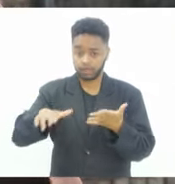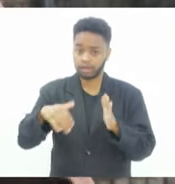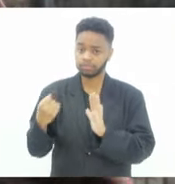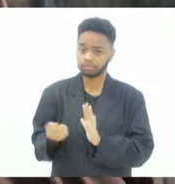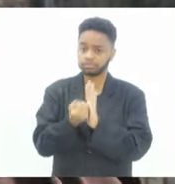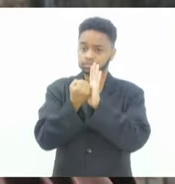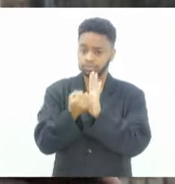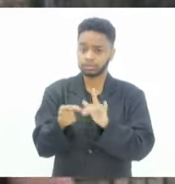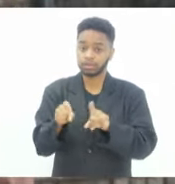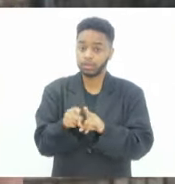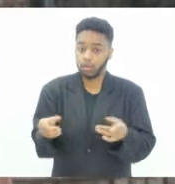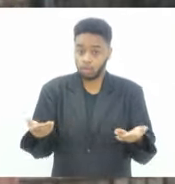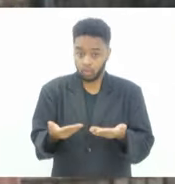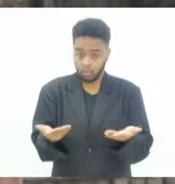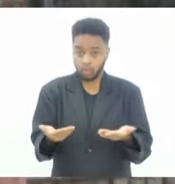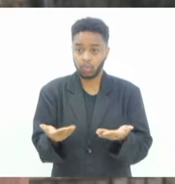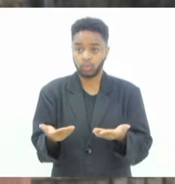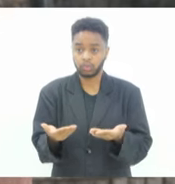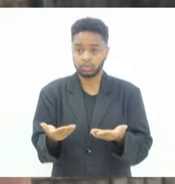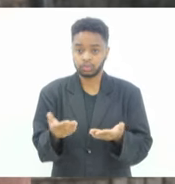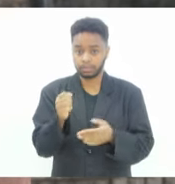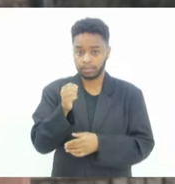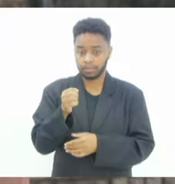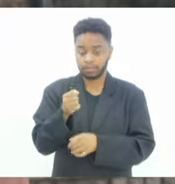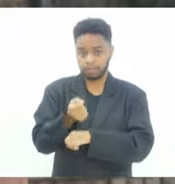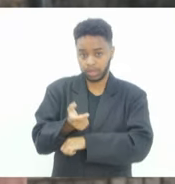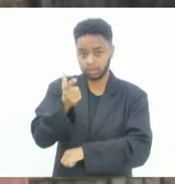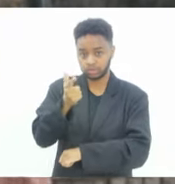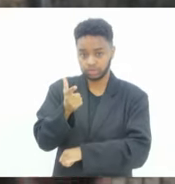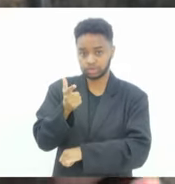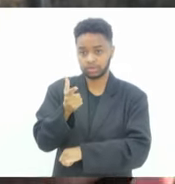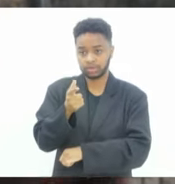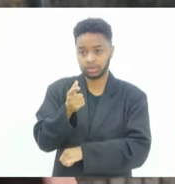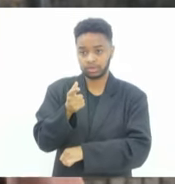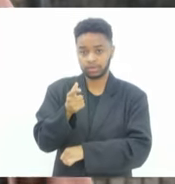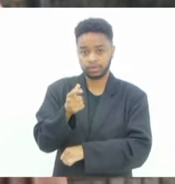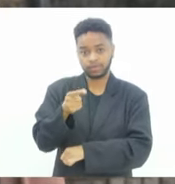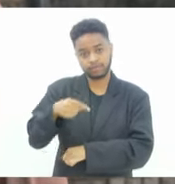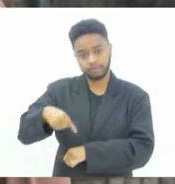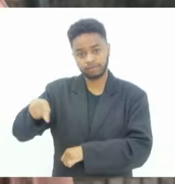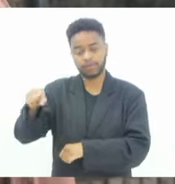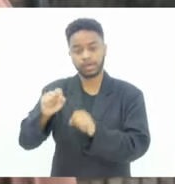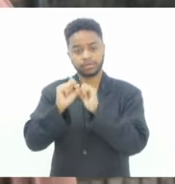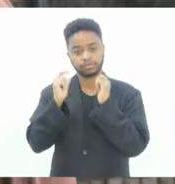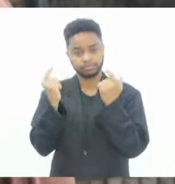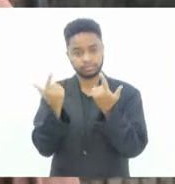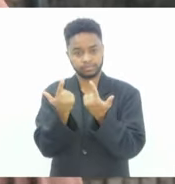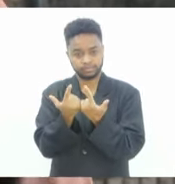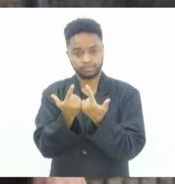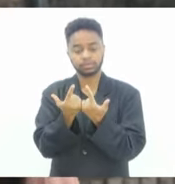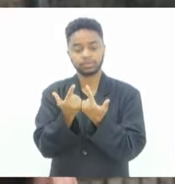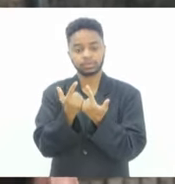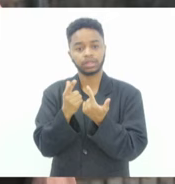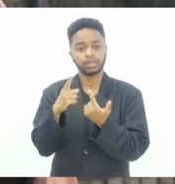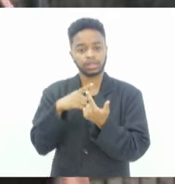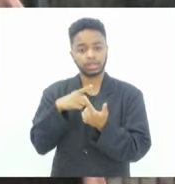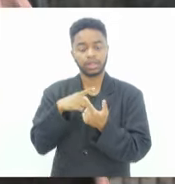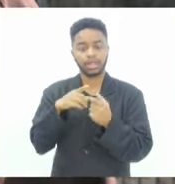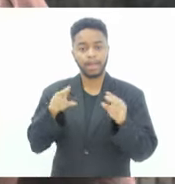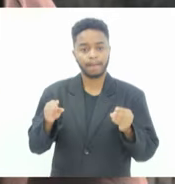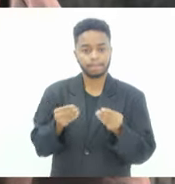simbólicos, inclusive hoje, ao meio-dia, estará na nossa querida Assembleia Legislativa, onde será celebrada a